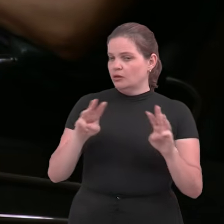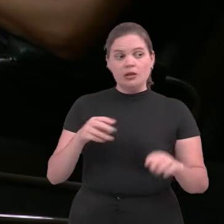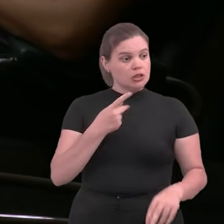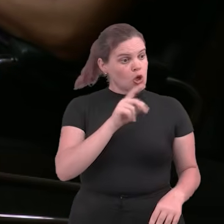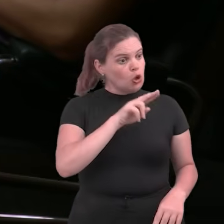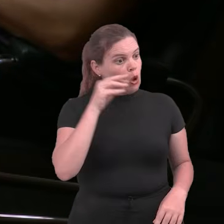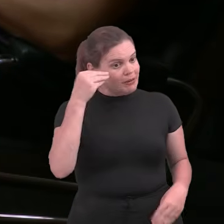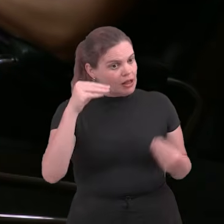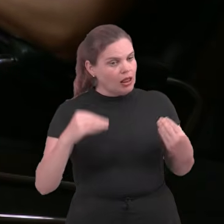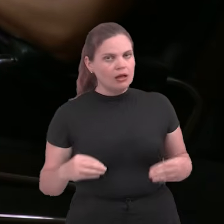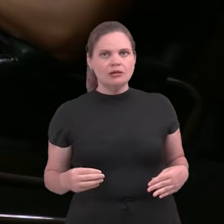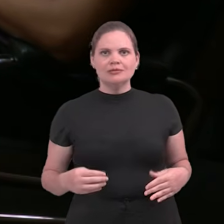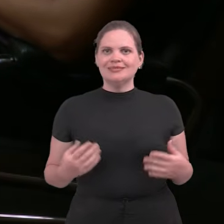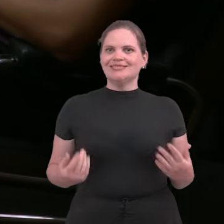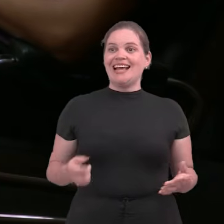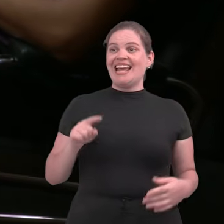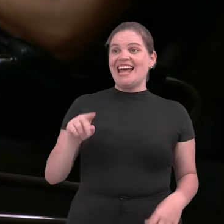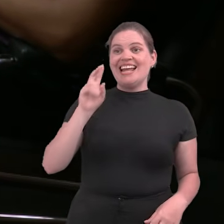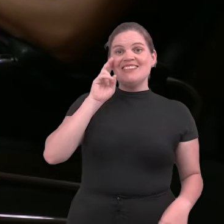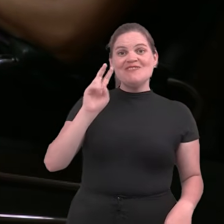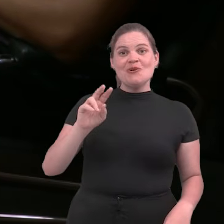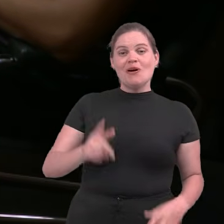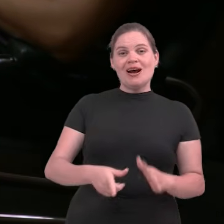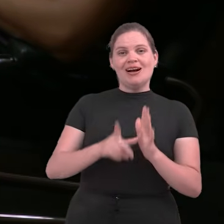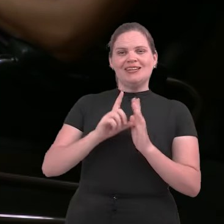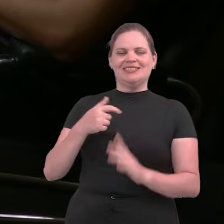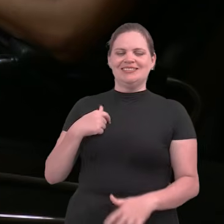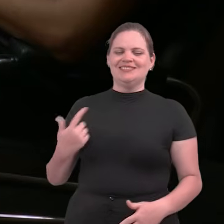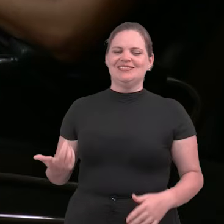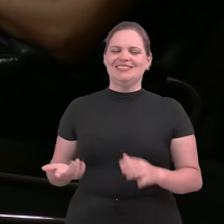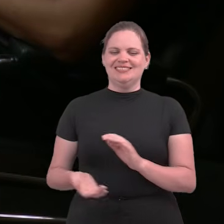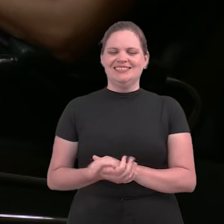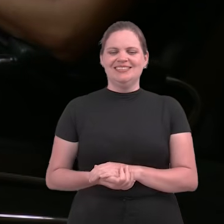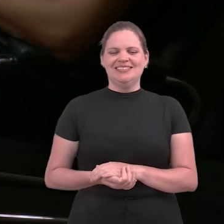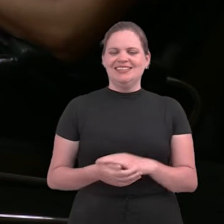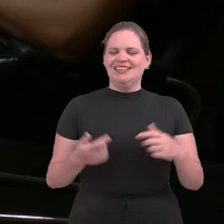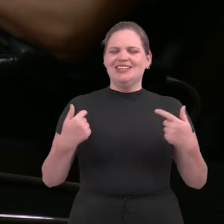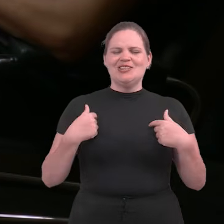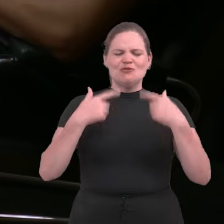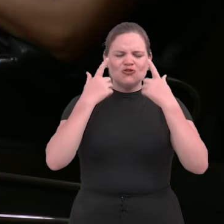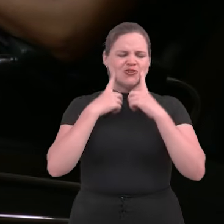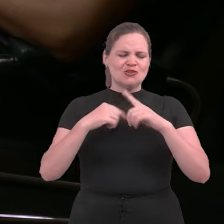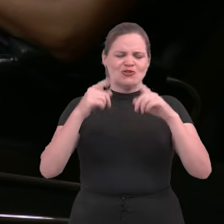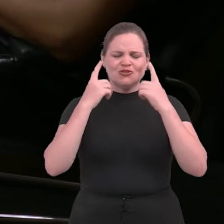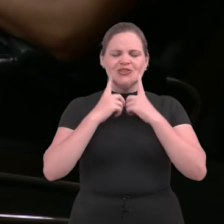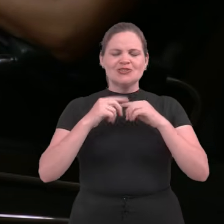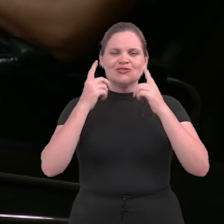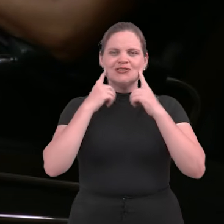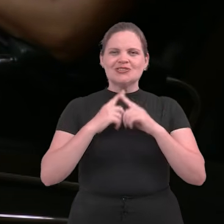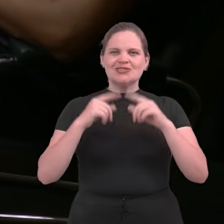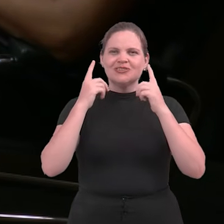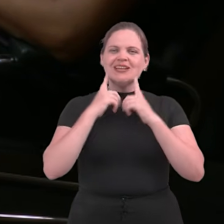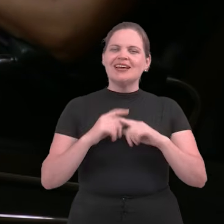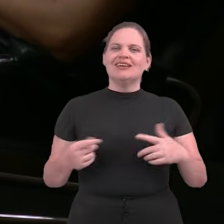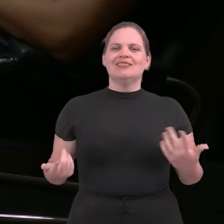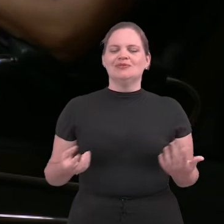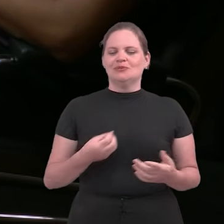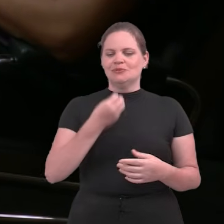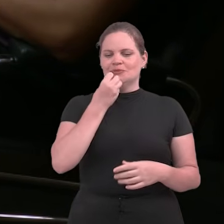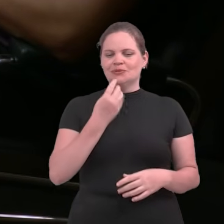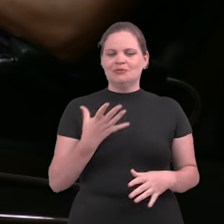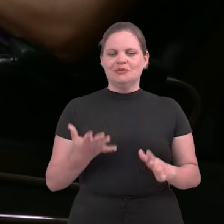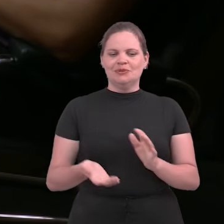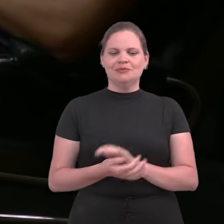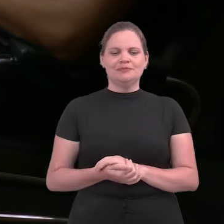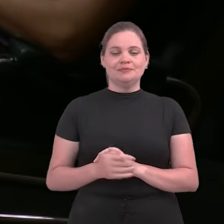lá no Diário Social. O Luiz viu antes de Oi. você. E aí eu não me aguentei, comecei a chorar. Meu irmão, que coisa boa.